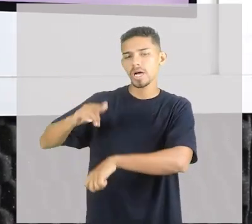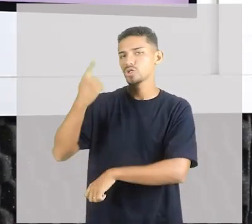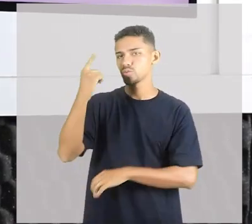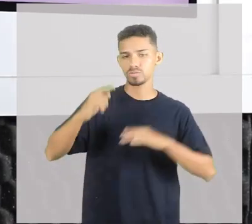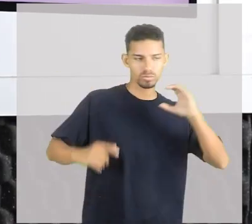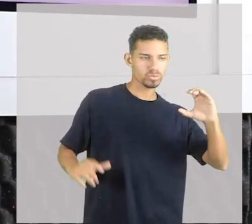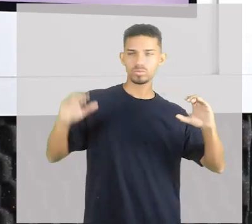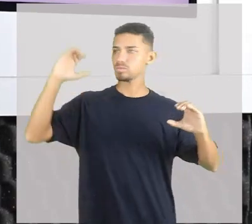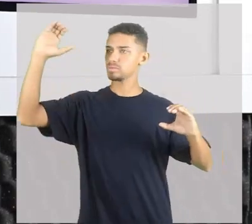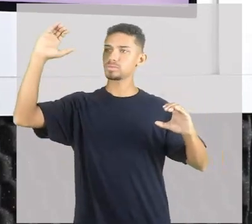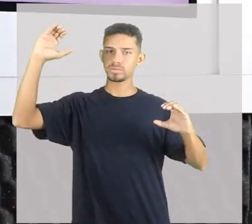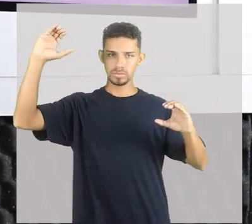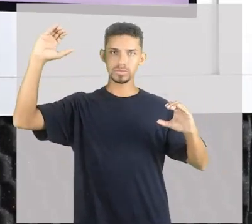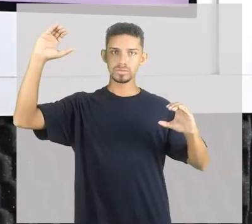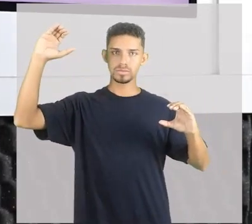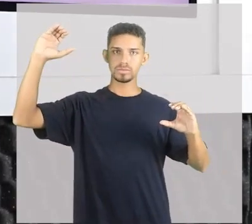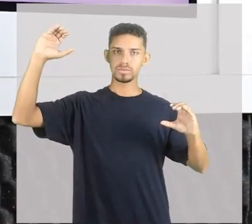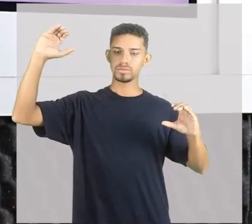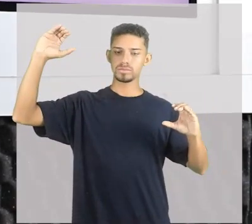núcleo. Perfeito?